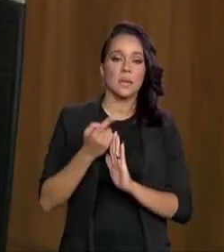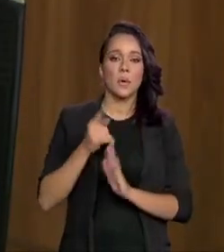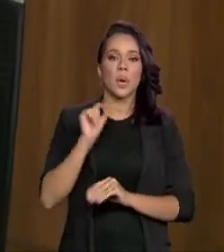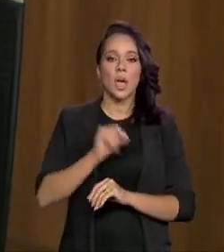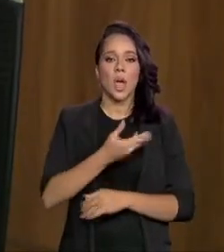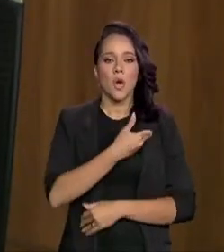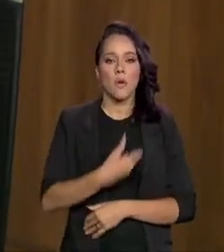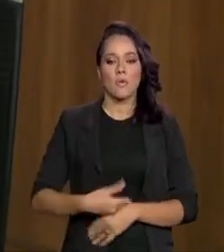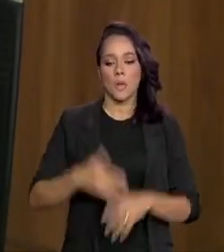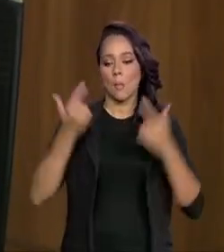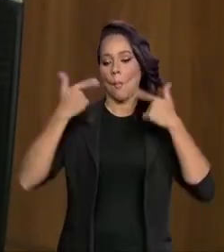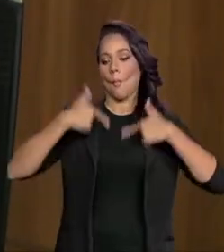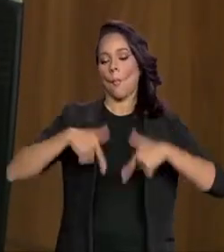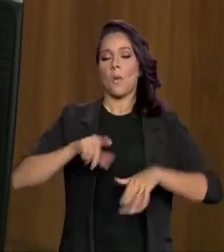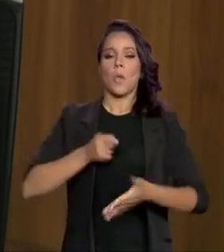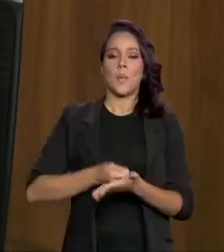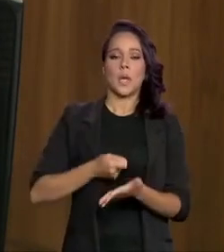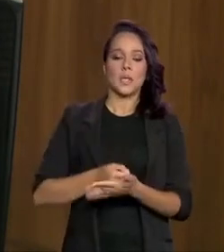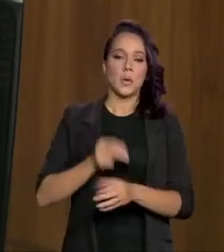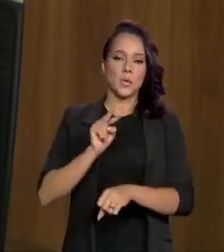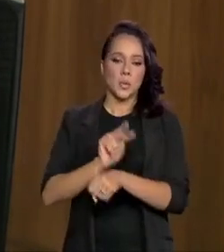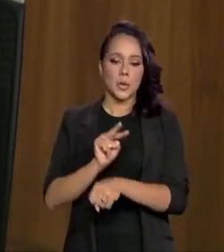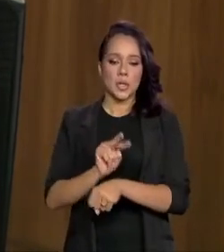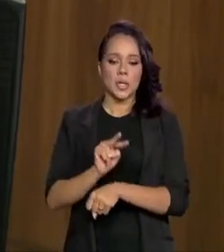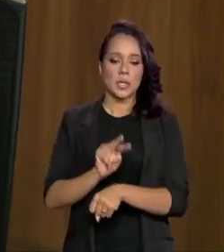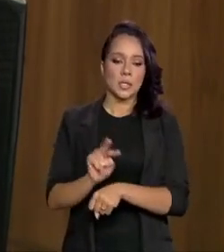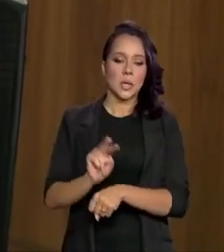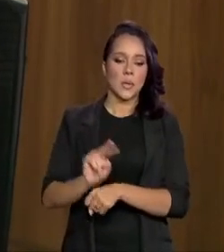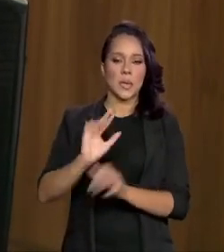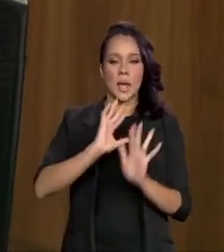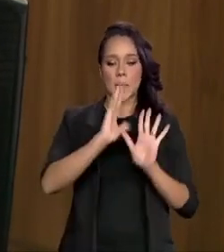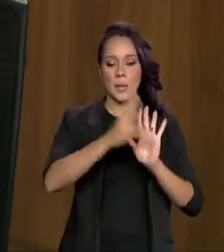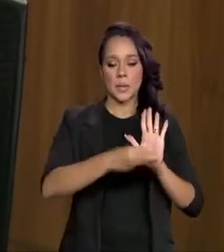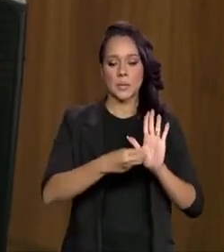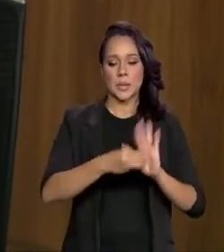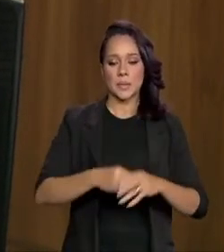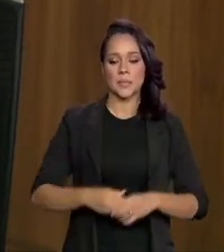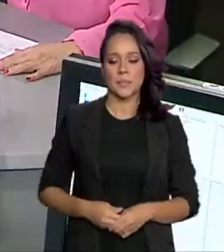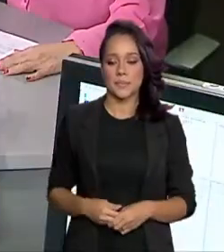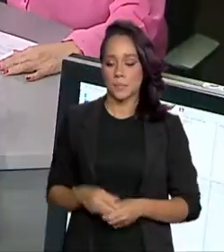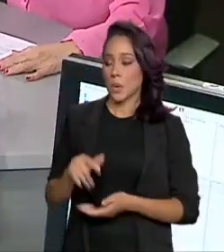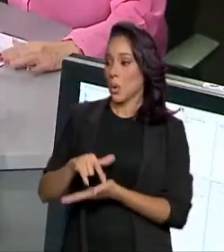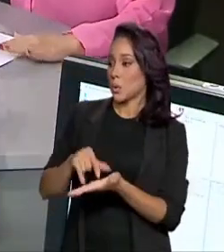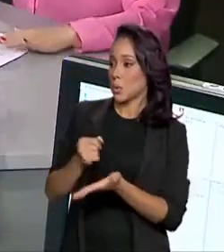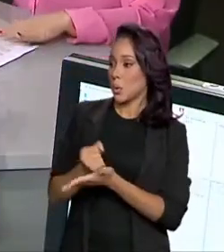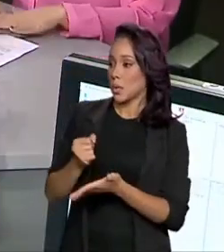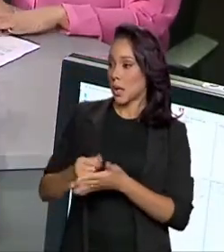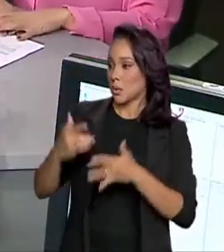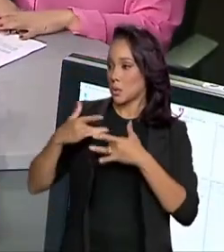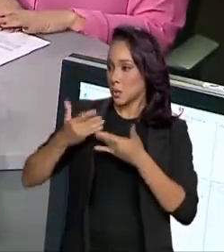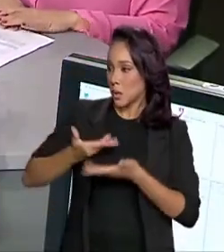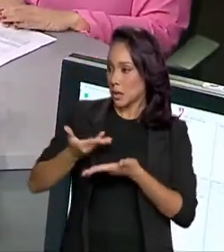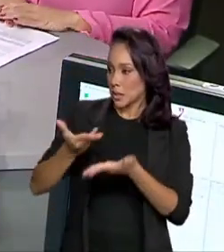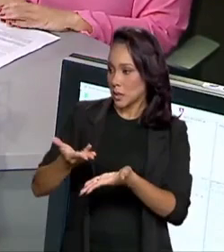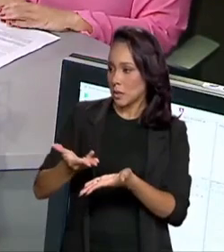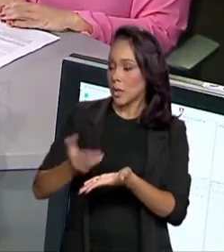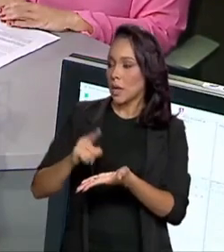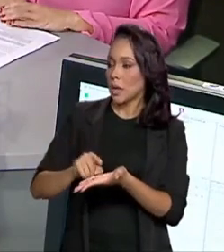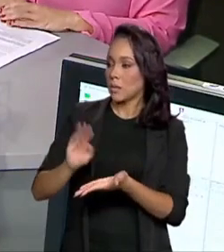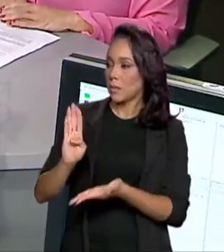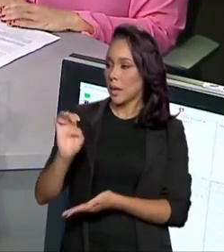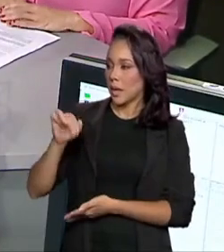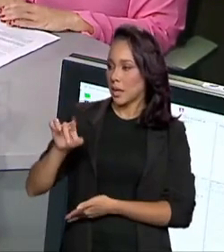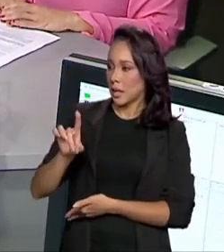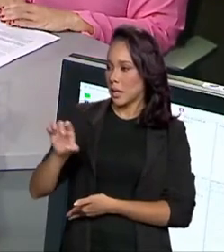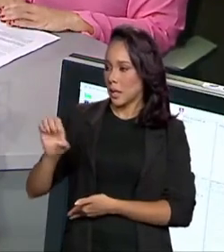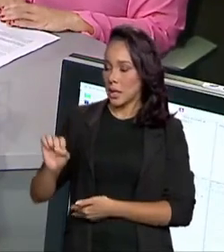do governo em seu dever de preservação da Amazônia. Os contratos de doação celebrados entre o BNDES